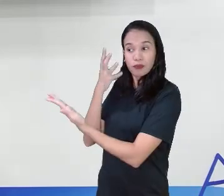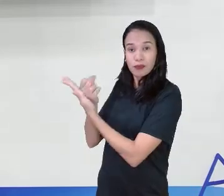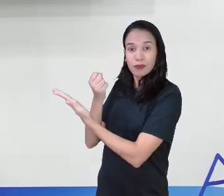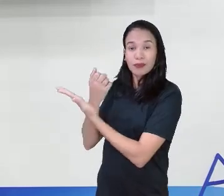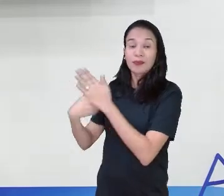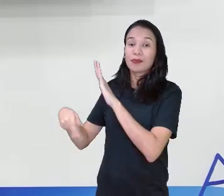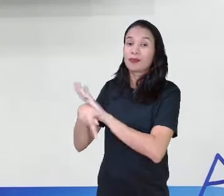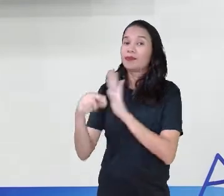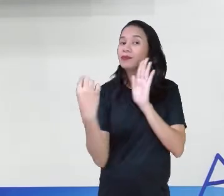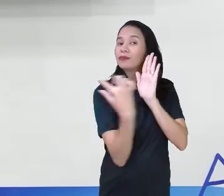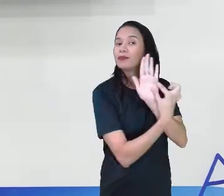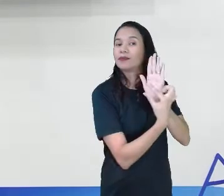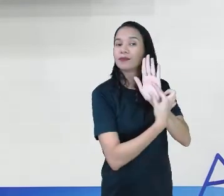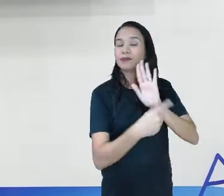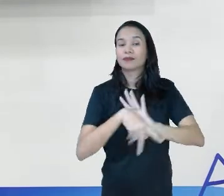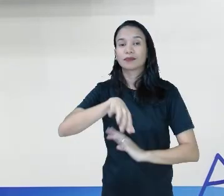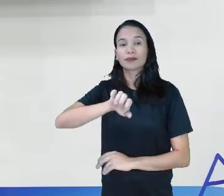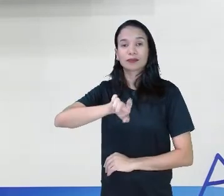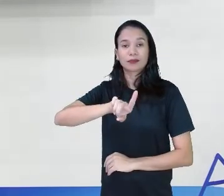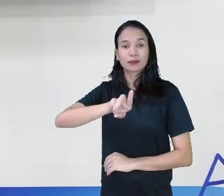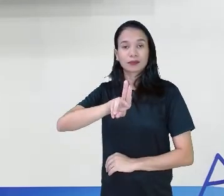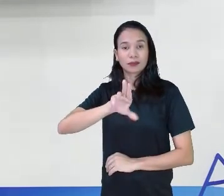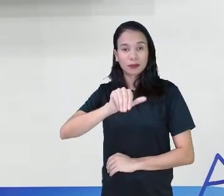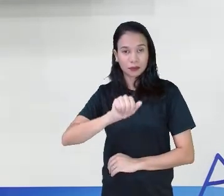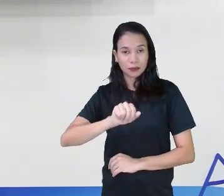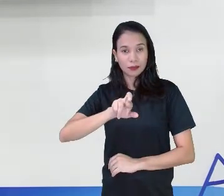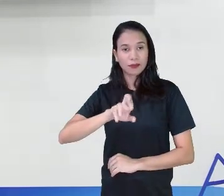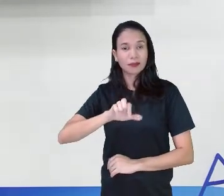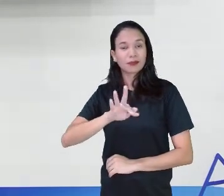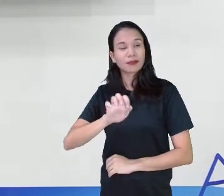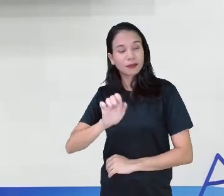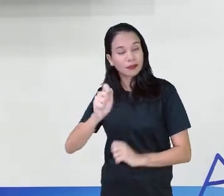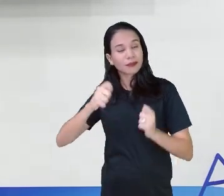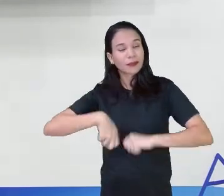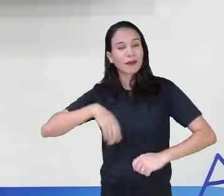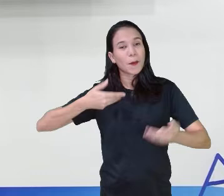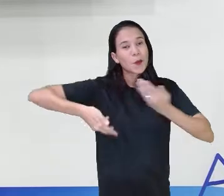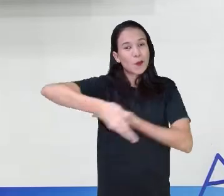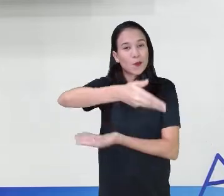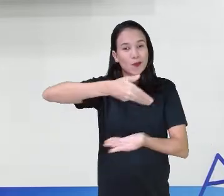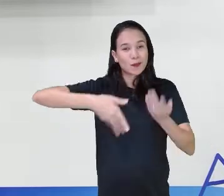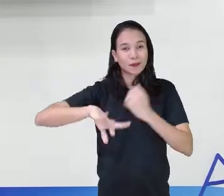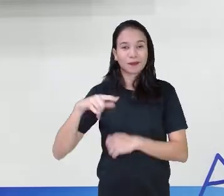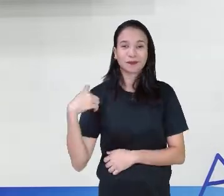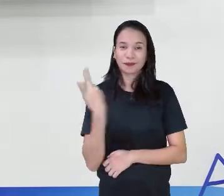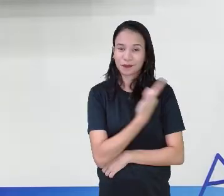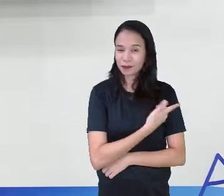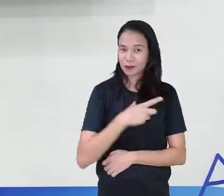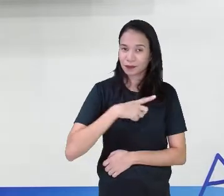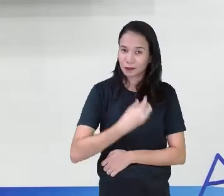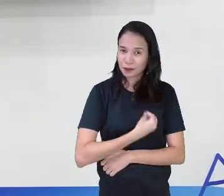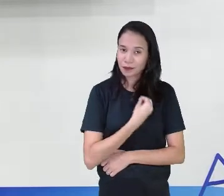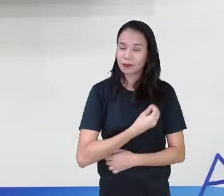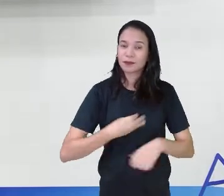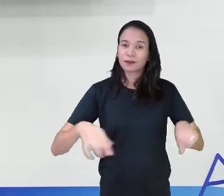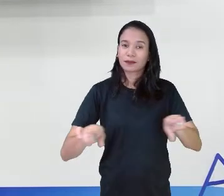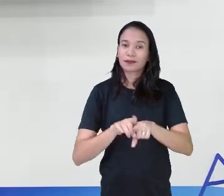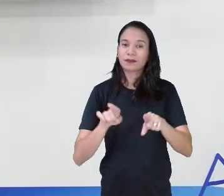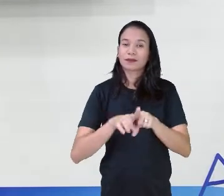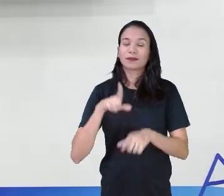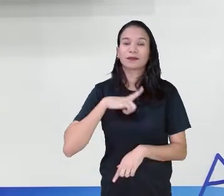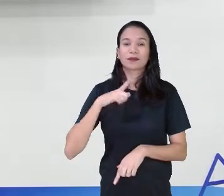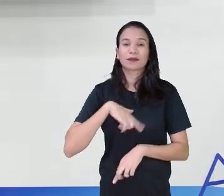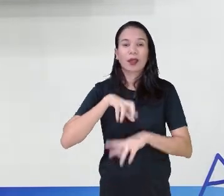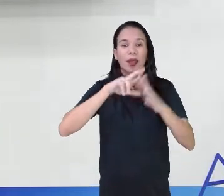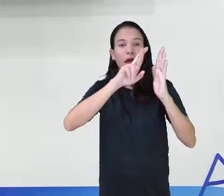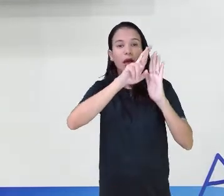aplicativo do Educa Recife para poder vocês interagirem com a gente, além de navegarem por várias